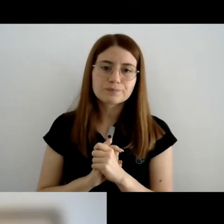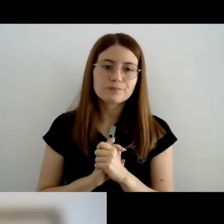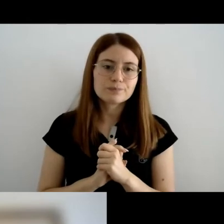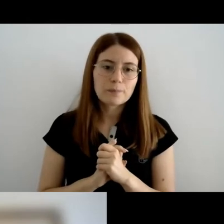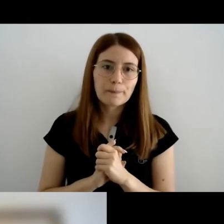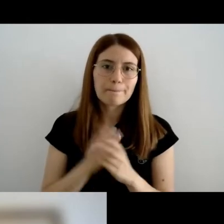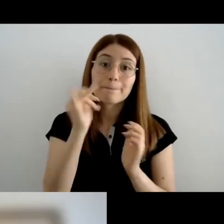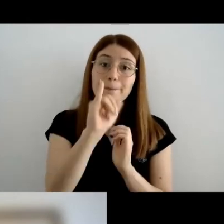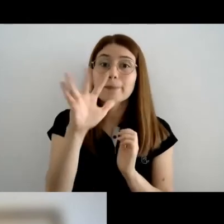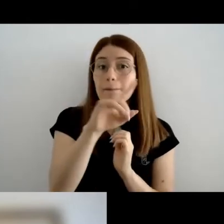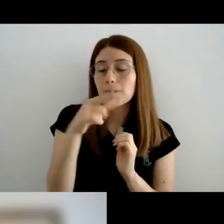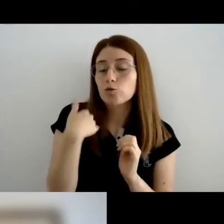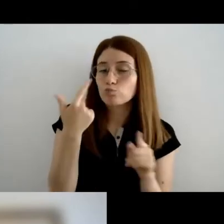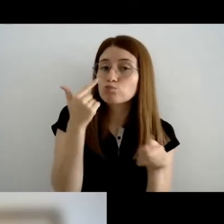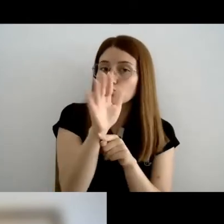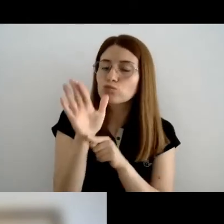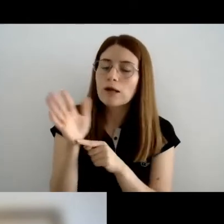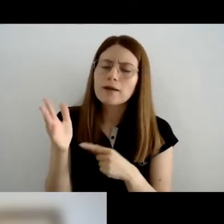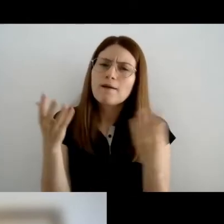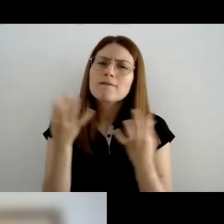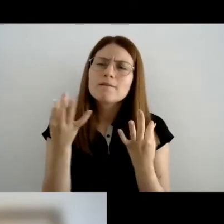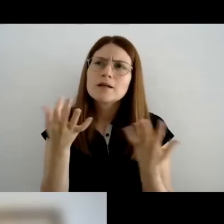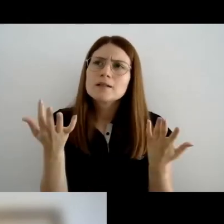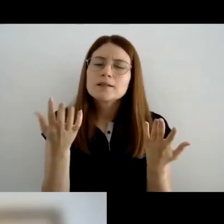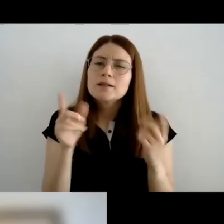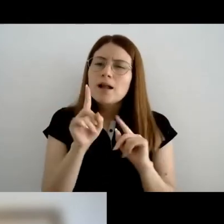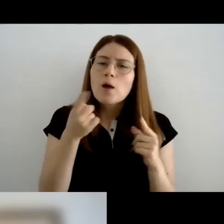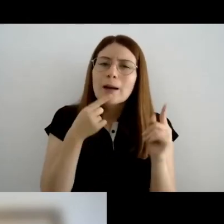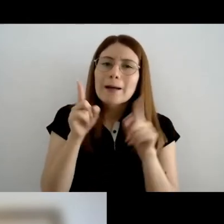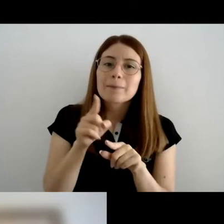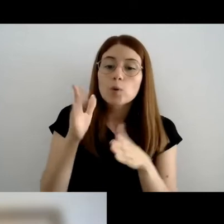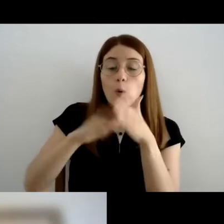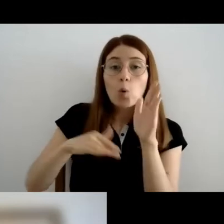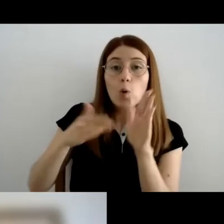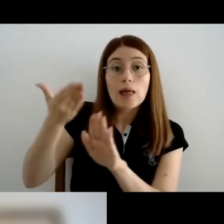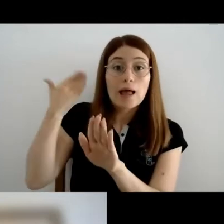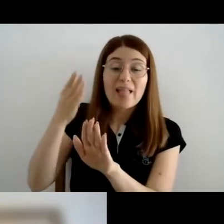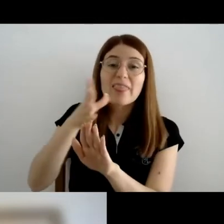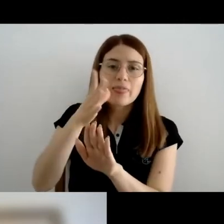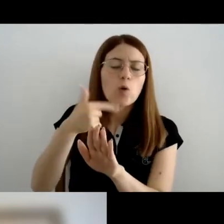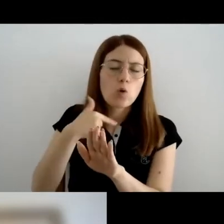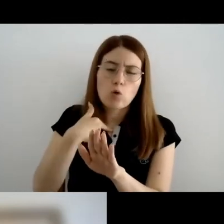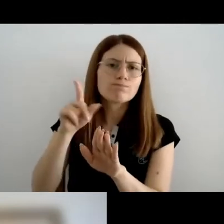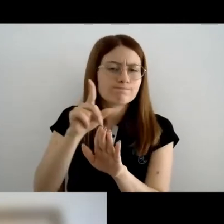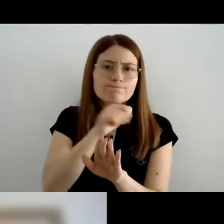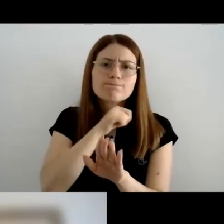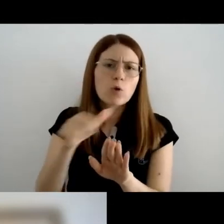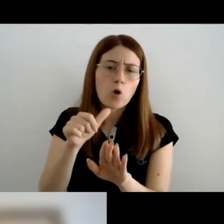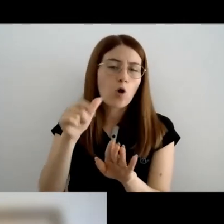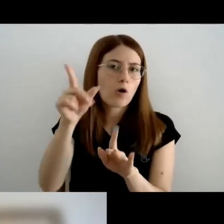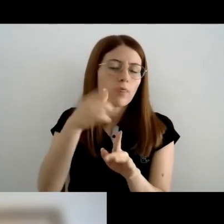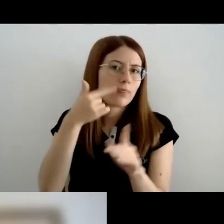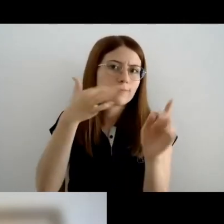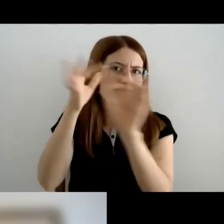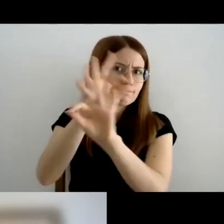deixar-vos com estas imagens e realmente não repetir tudo o que o colega disse, eu subscrevo, não conseguiria ter dito melhor,